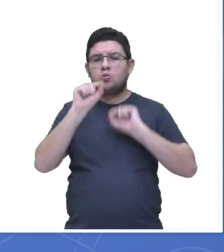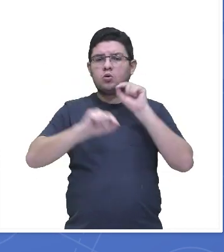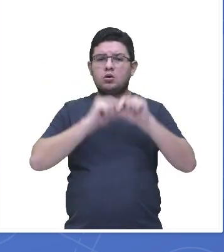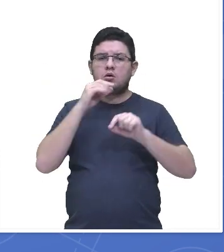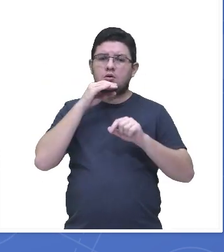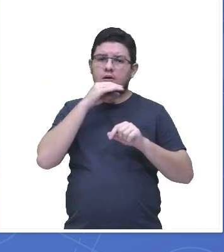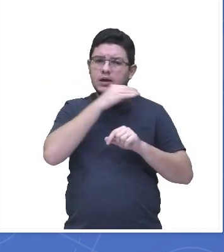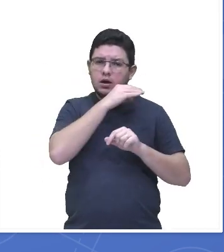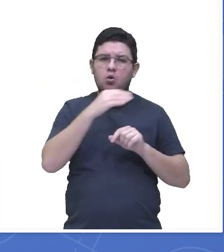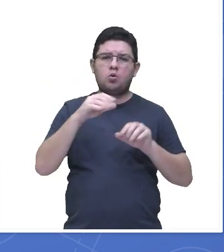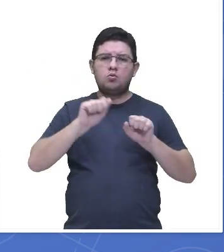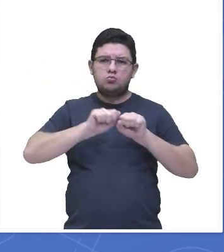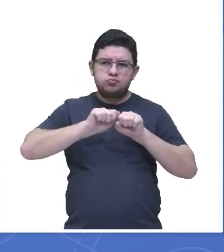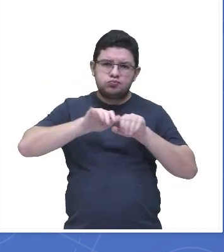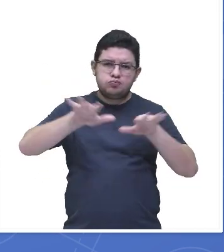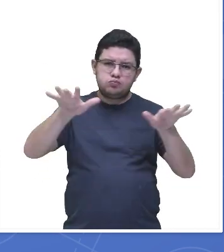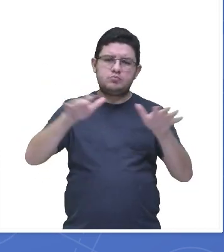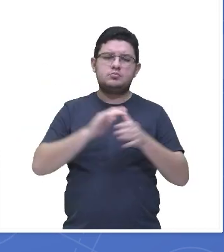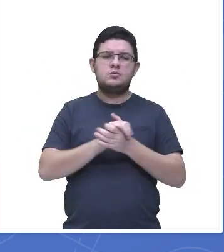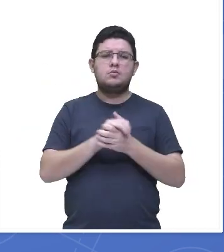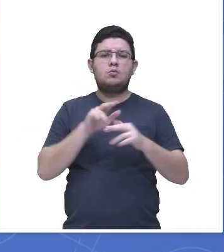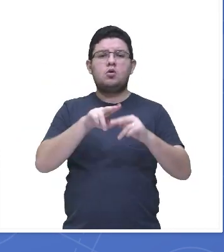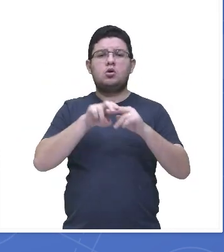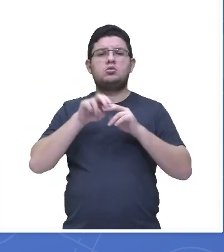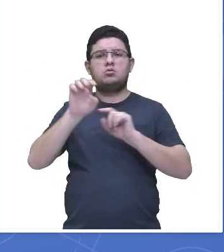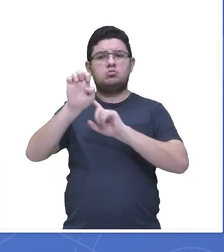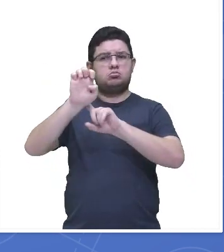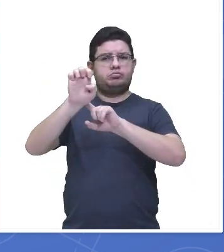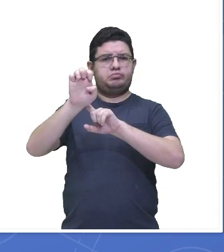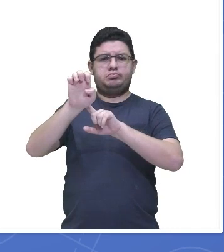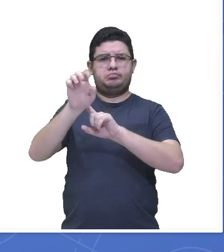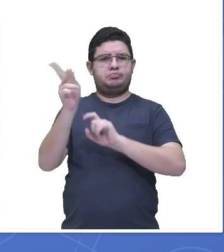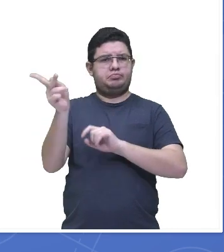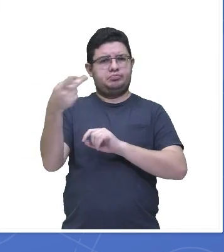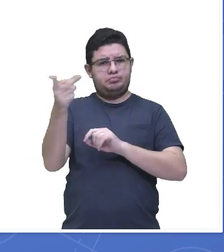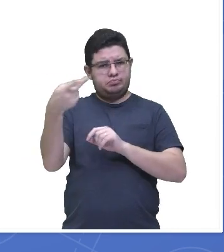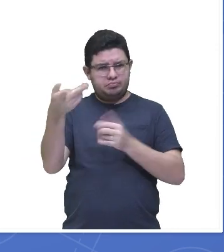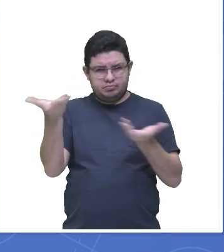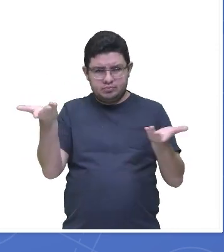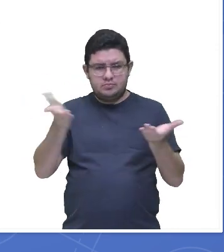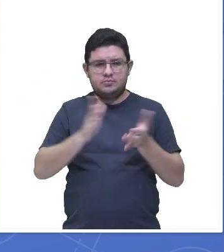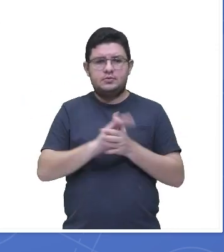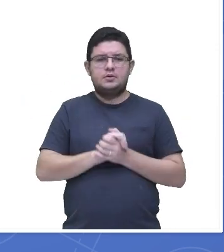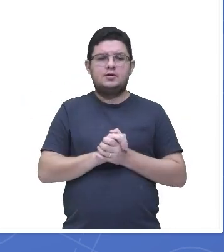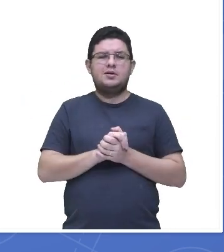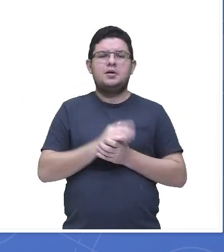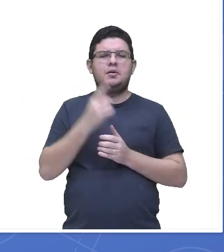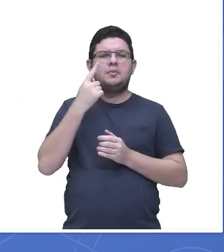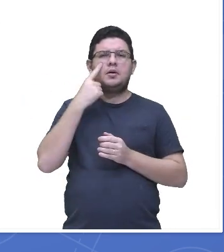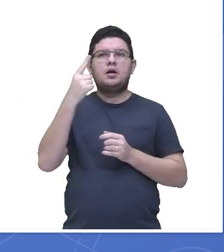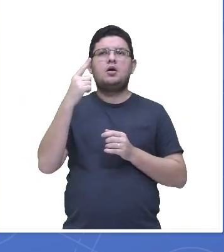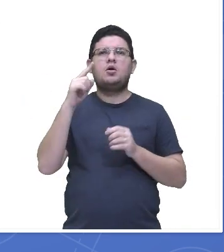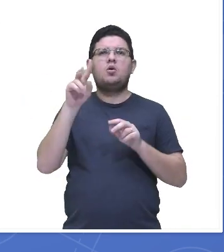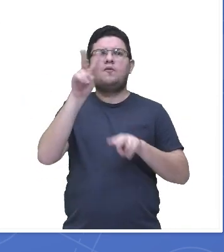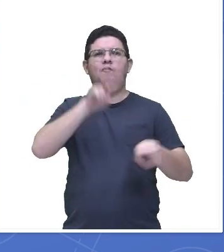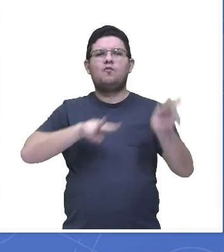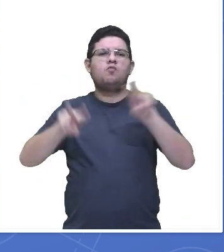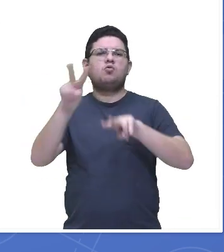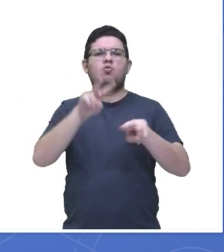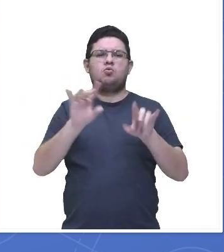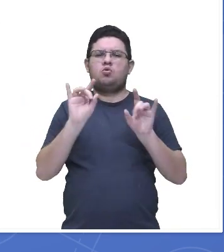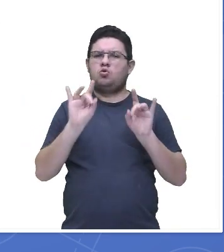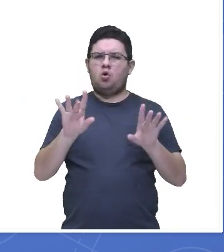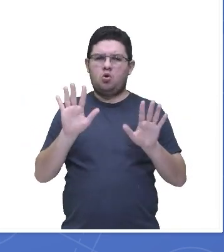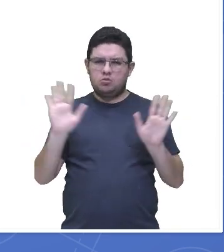é o que elimina a letra E como resposta correta. Eu não posso dizer que elas pertencem só ao espectro visível. Toda a gama